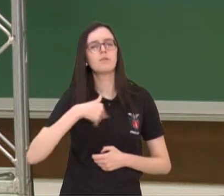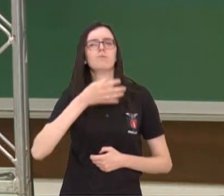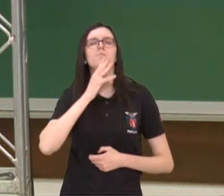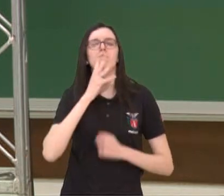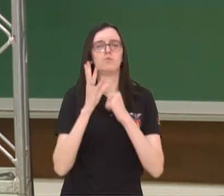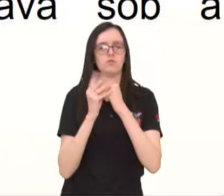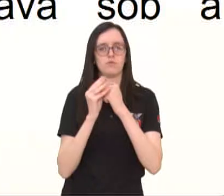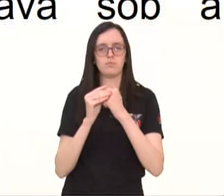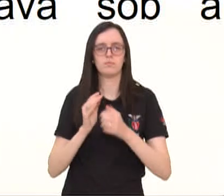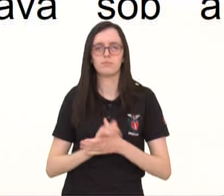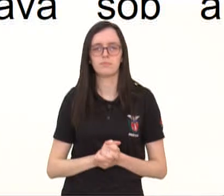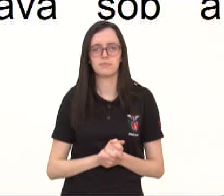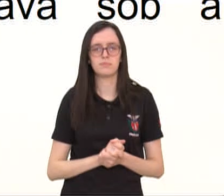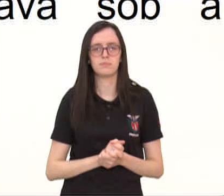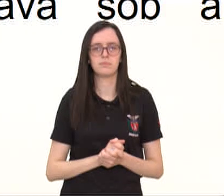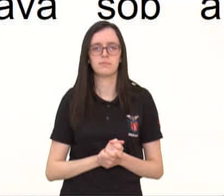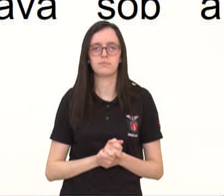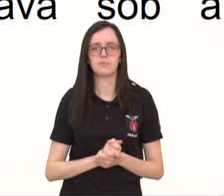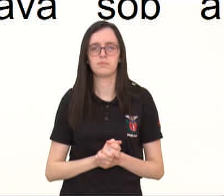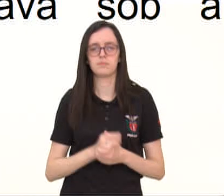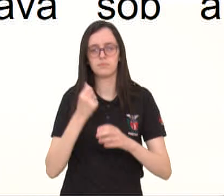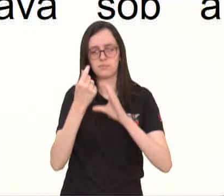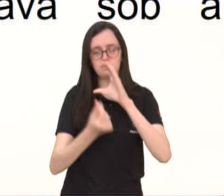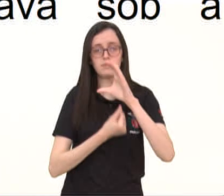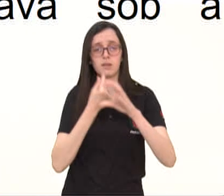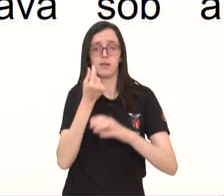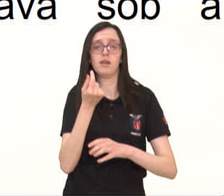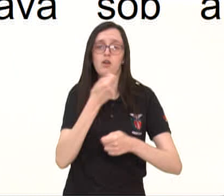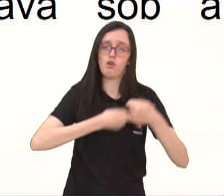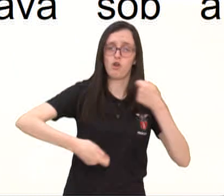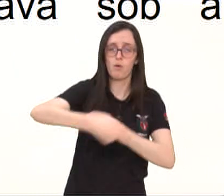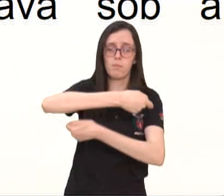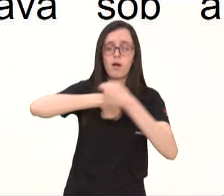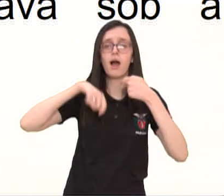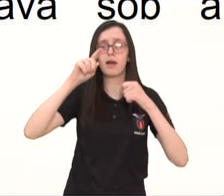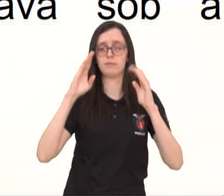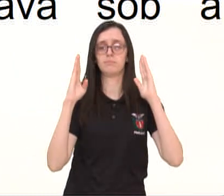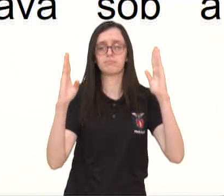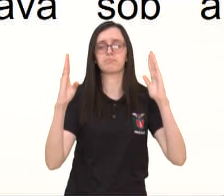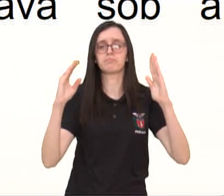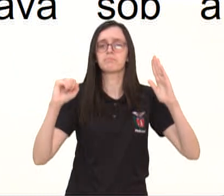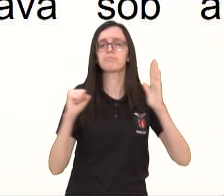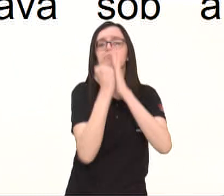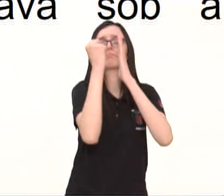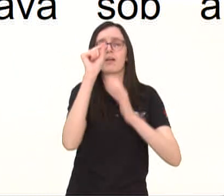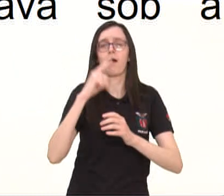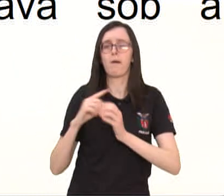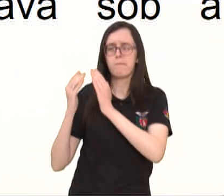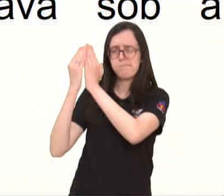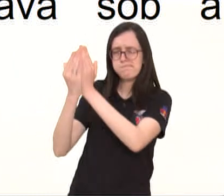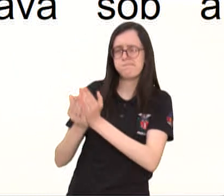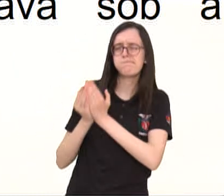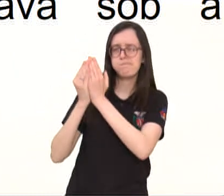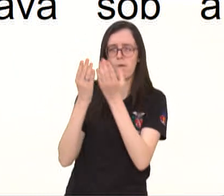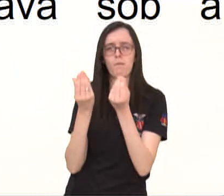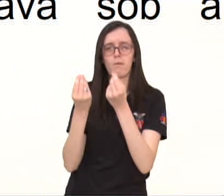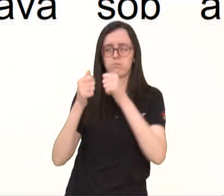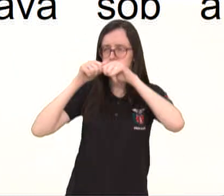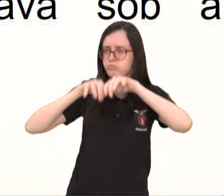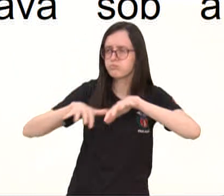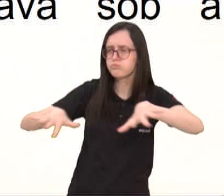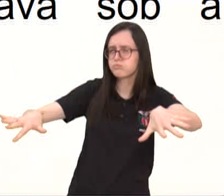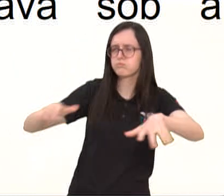de conhecimento. Então, no capitalismo comercial, foi uma época marcada pelas grandes navegações, né,